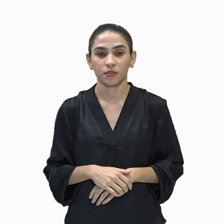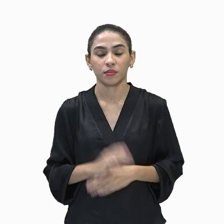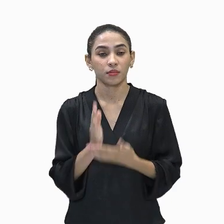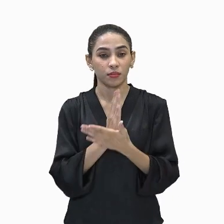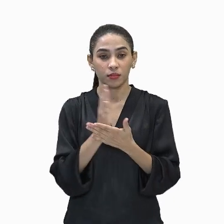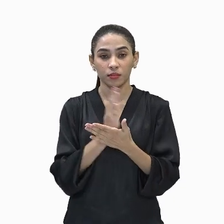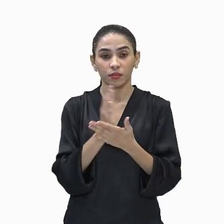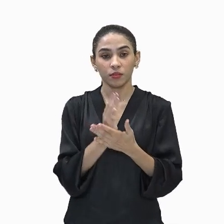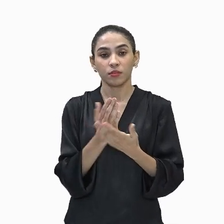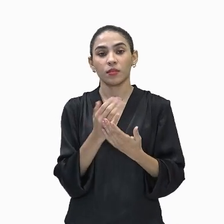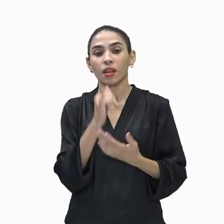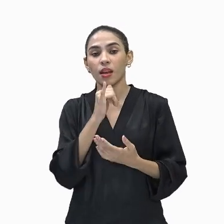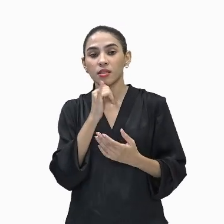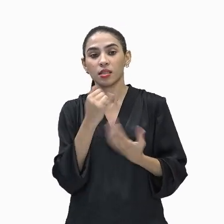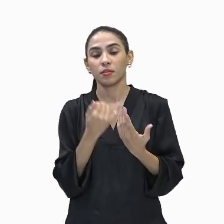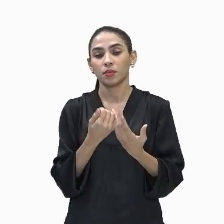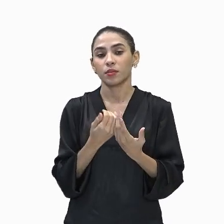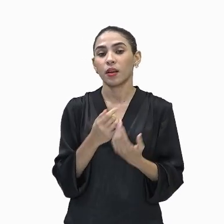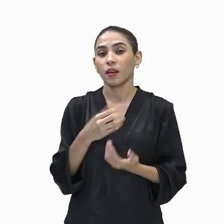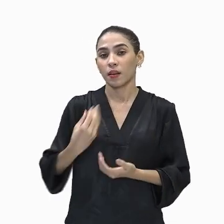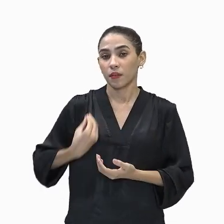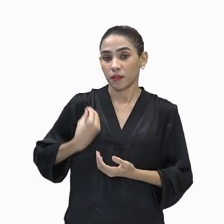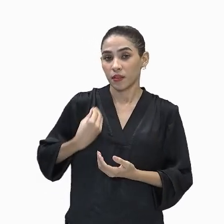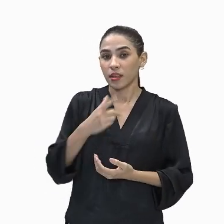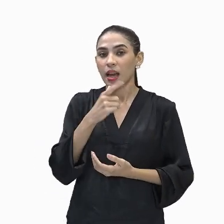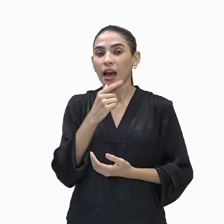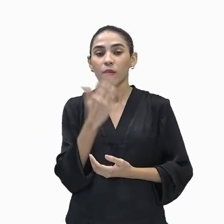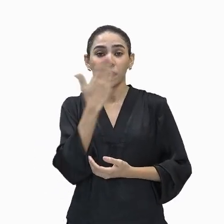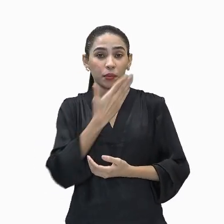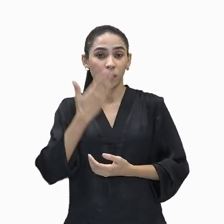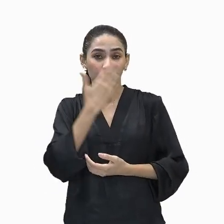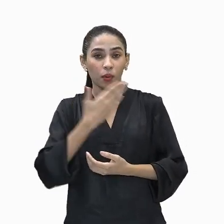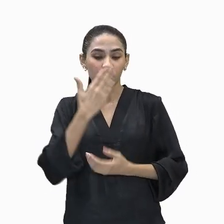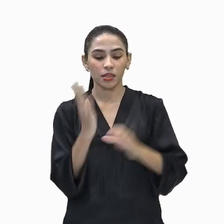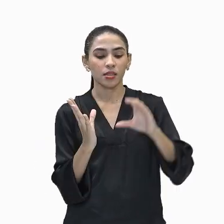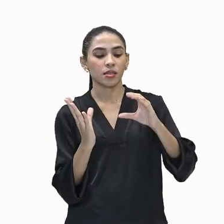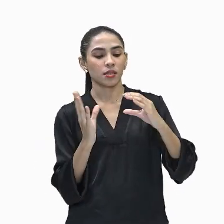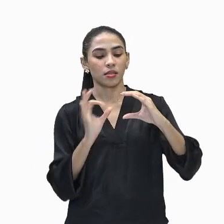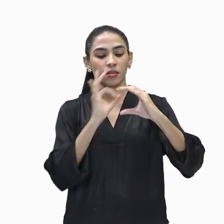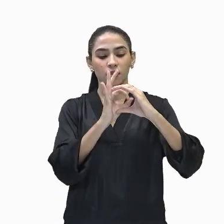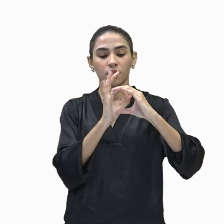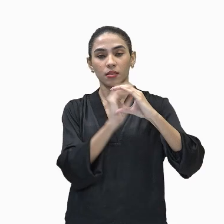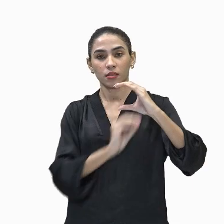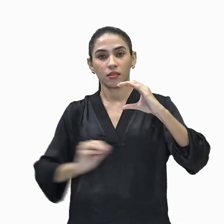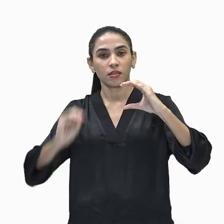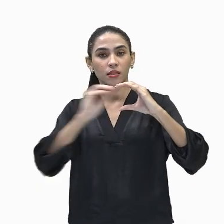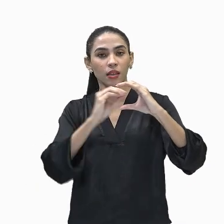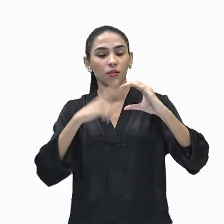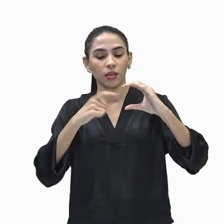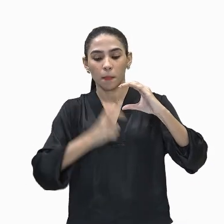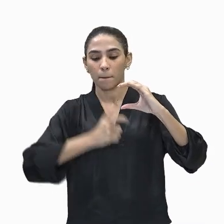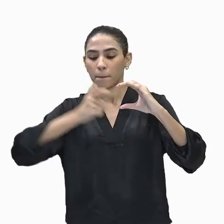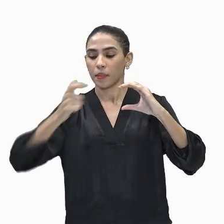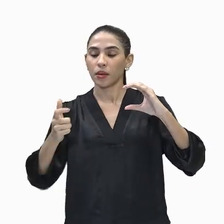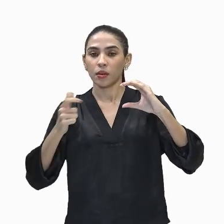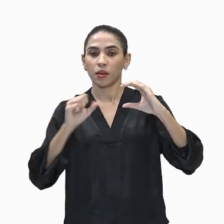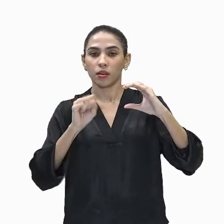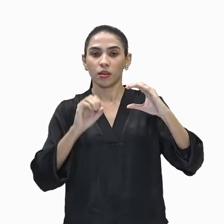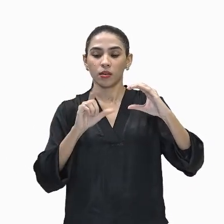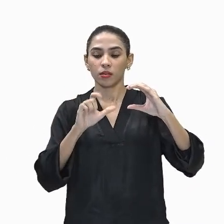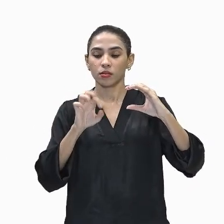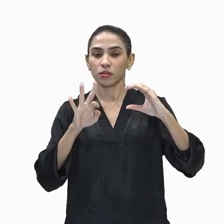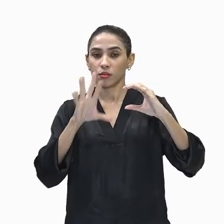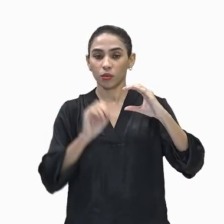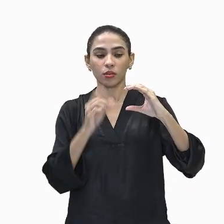desses protozoários, eles vivem em água doce. E como dentro da célula deles a gente vai ter uma concentração maior de solutos,